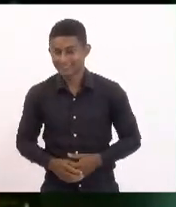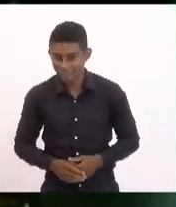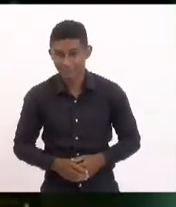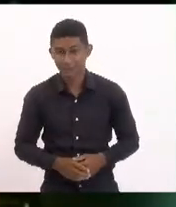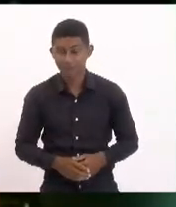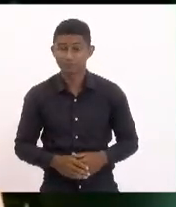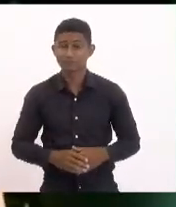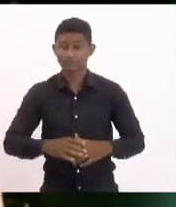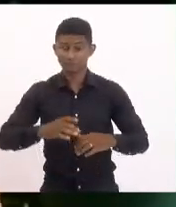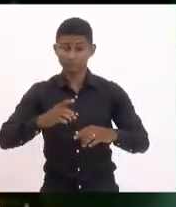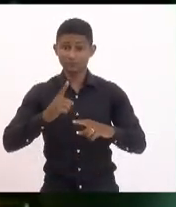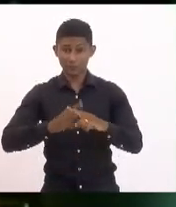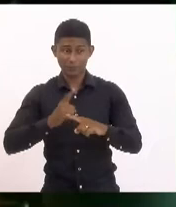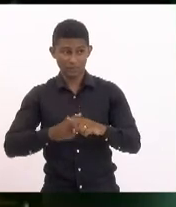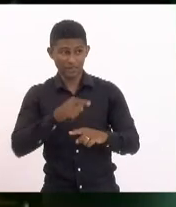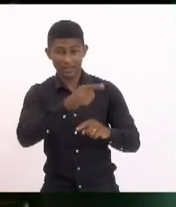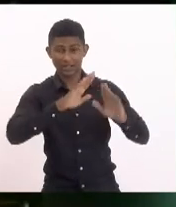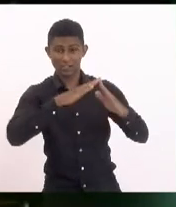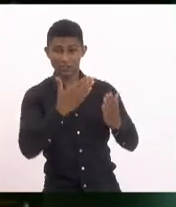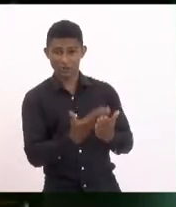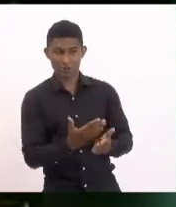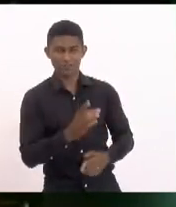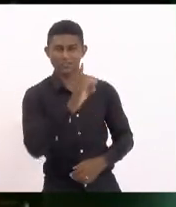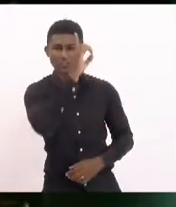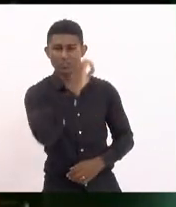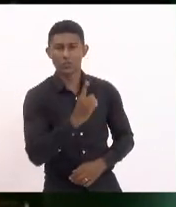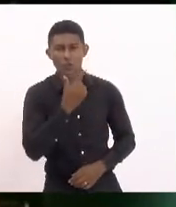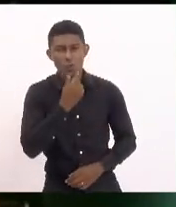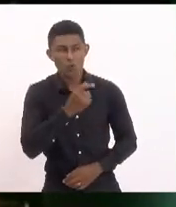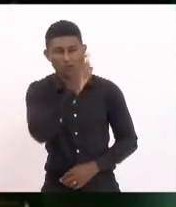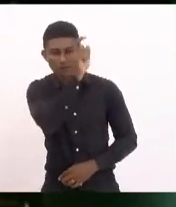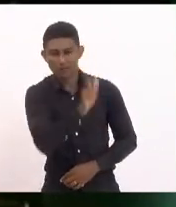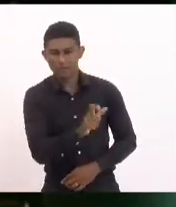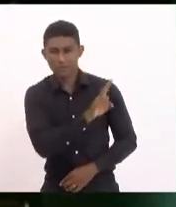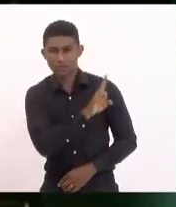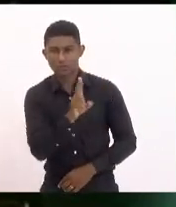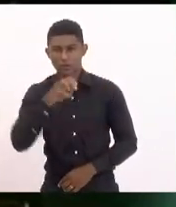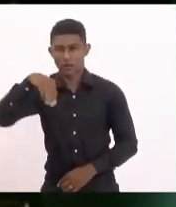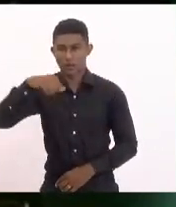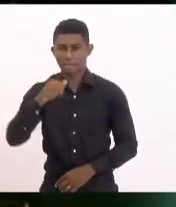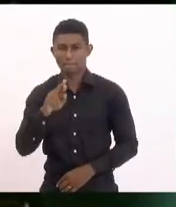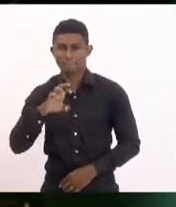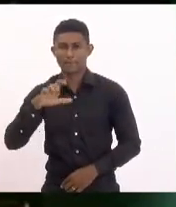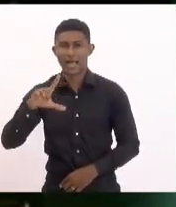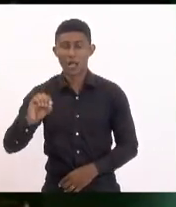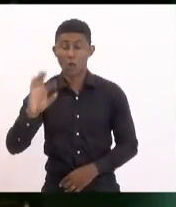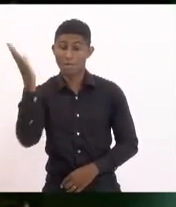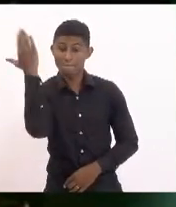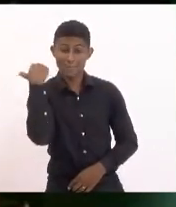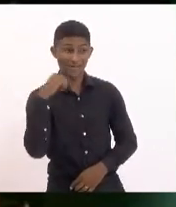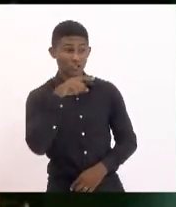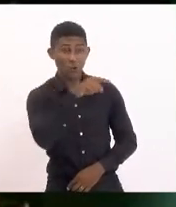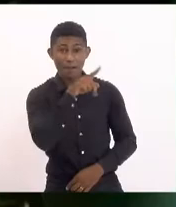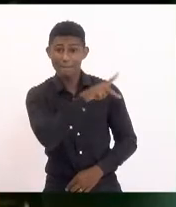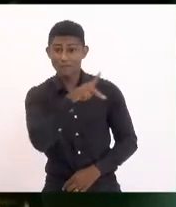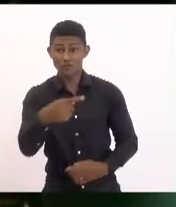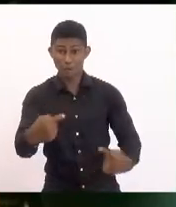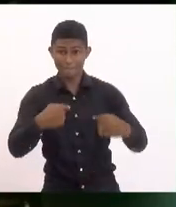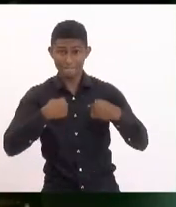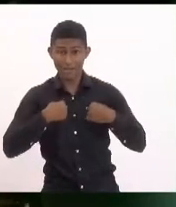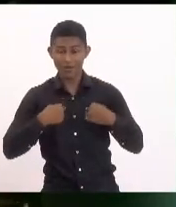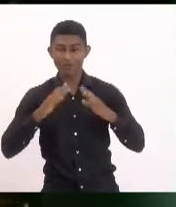o diretor dessa escola, o Marcelo Belfort, foi o meu professor no CIEP César